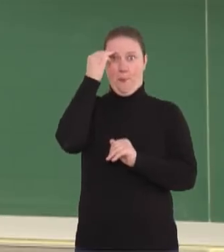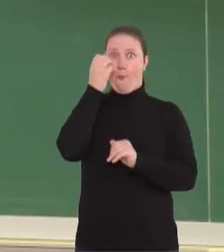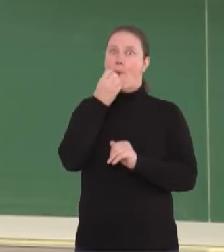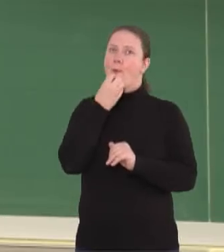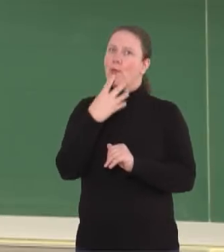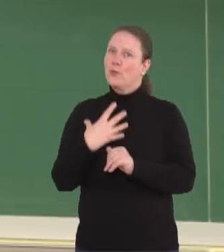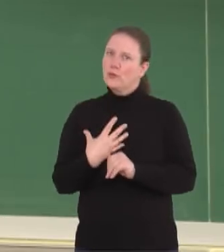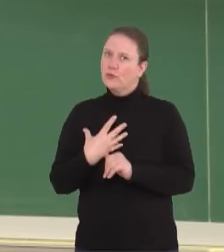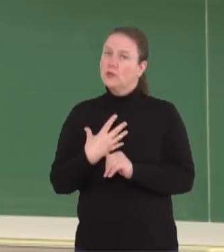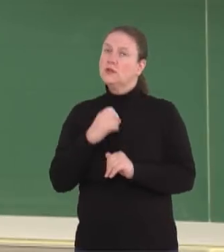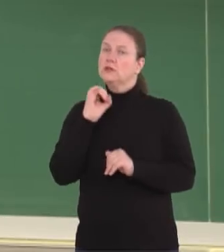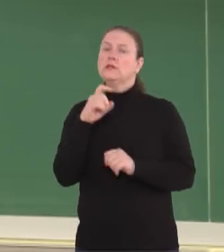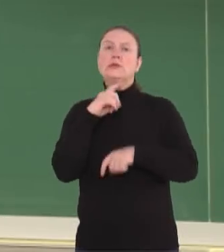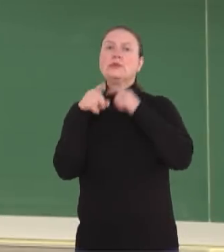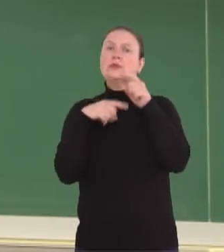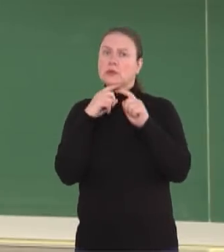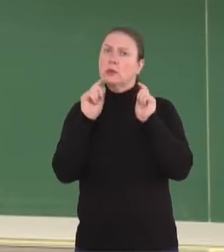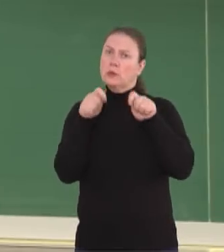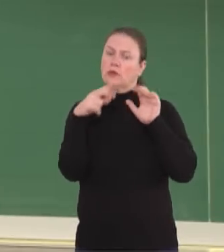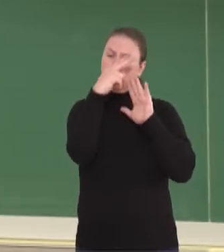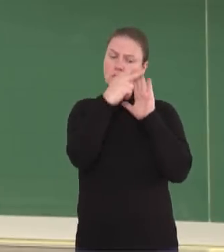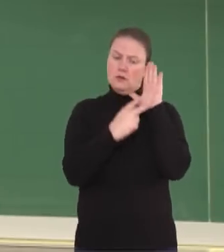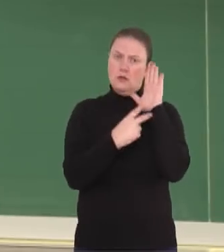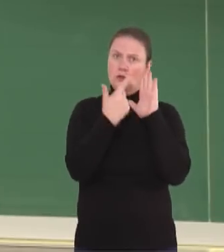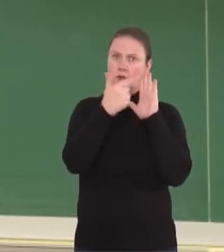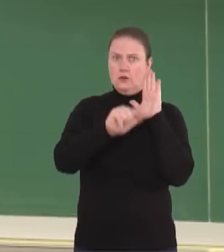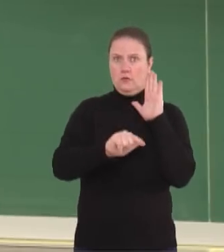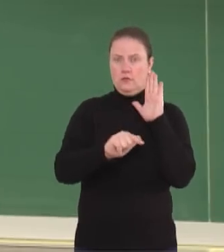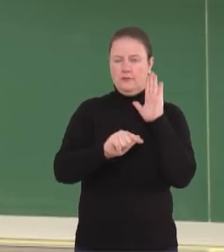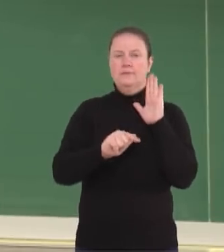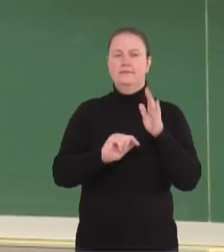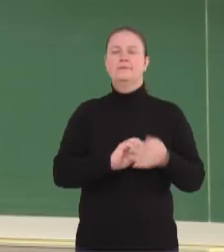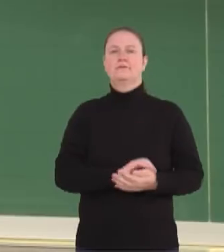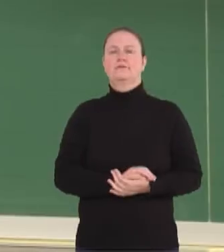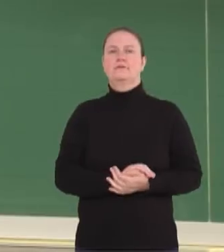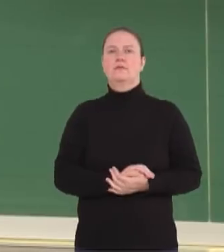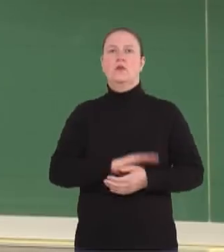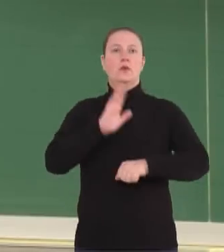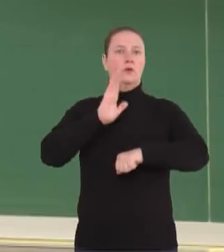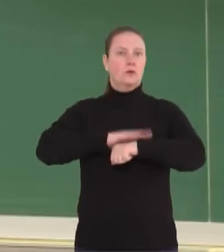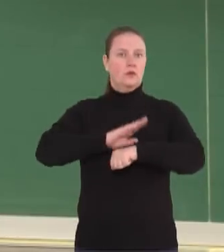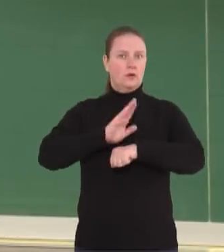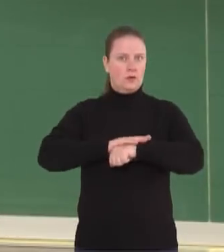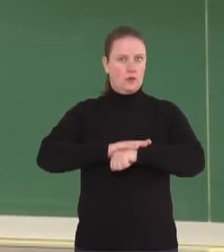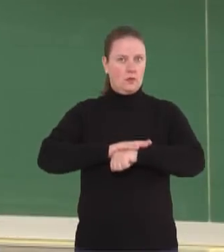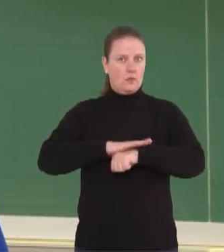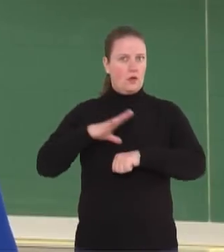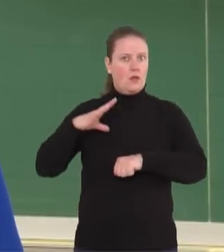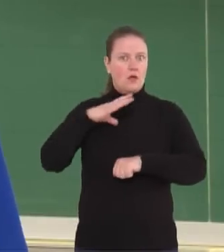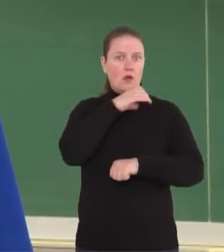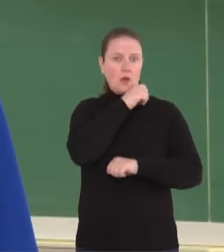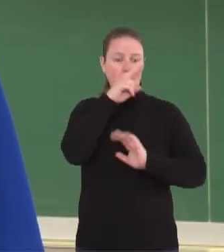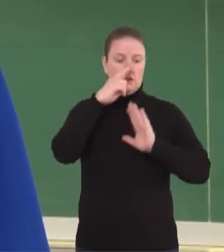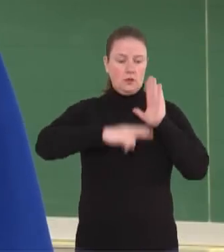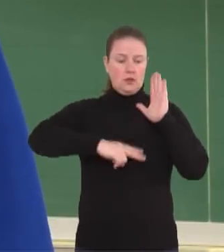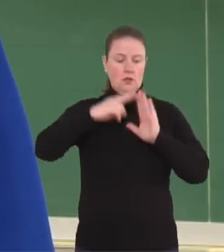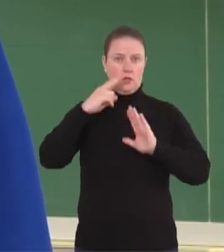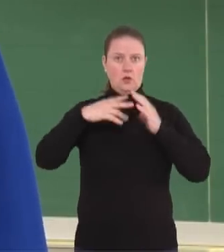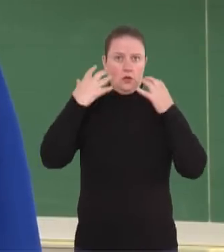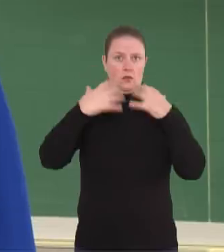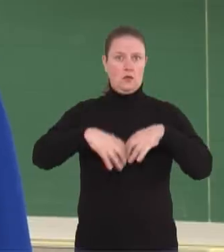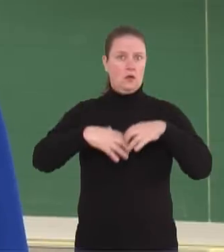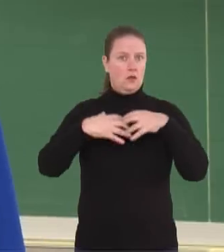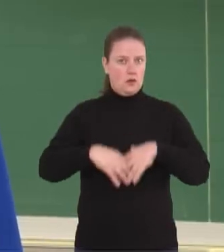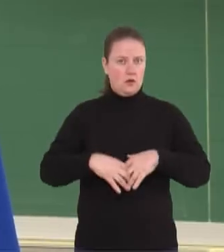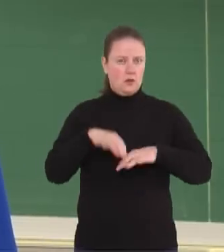uma relida aí no slide e tenta responder a questão. Então, vou dar mais um tempinho para vocês de leitura, reflexão e para vocês